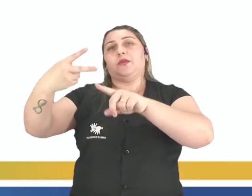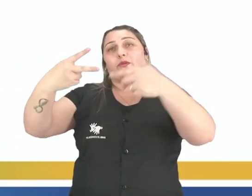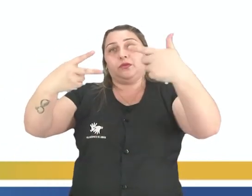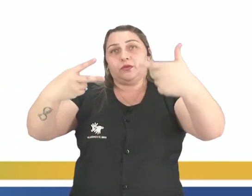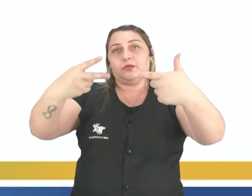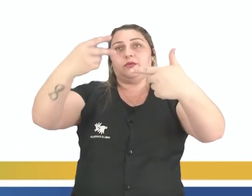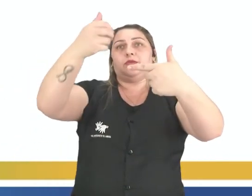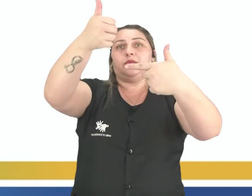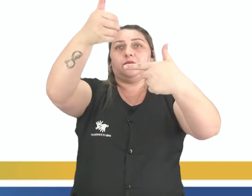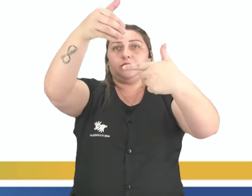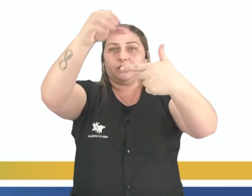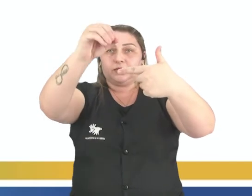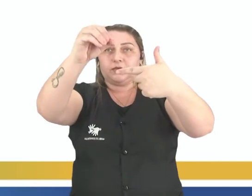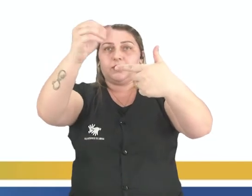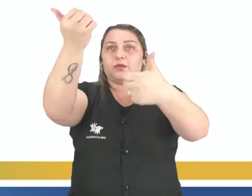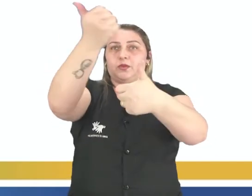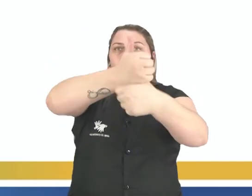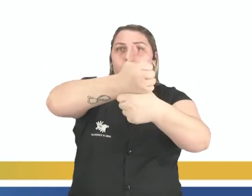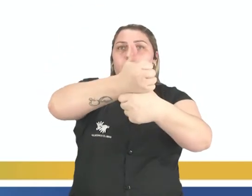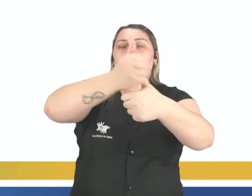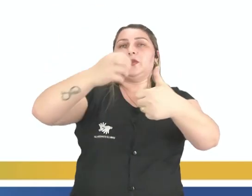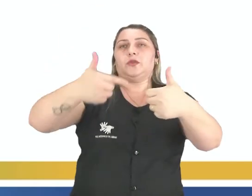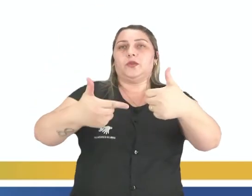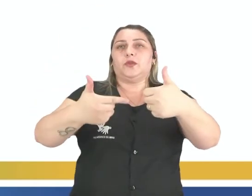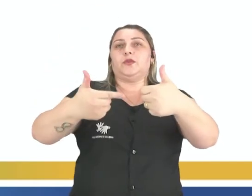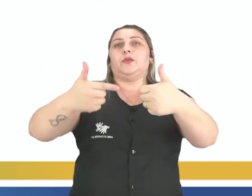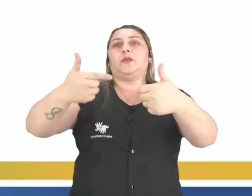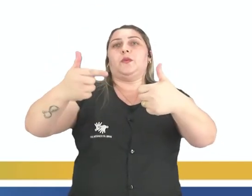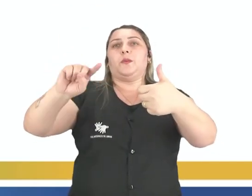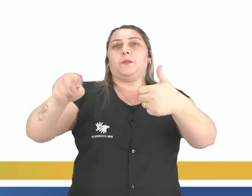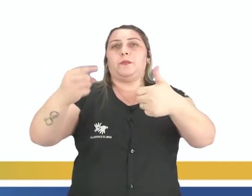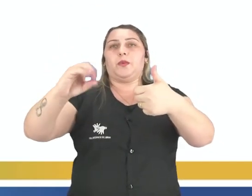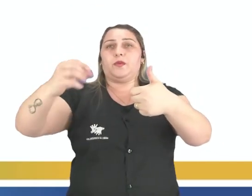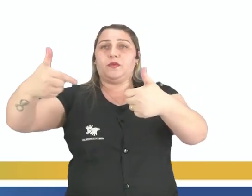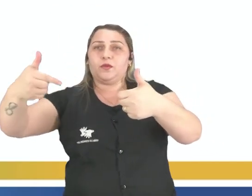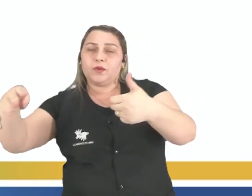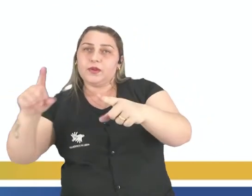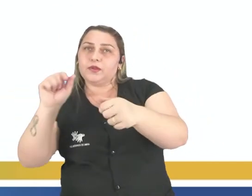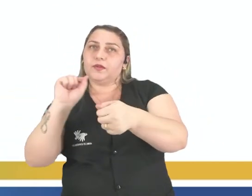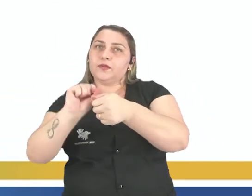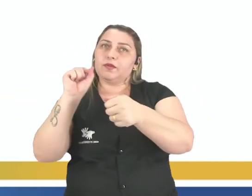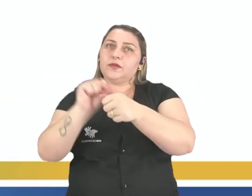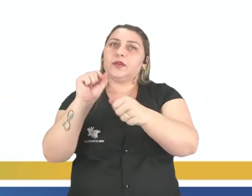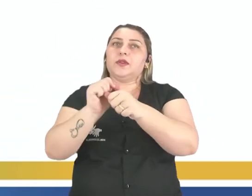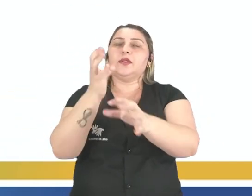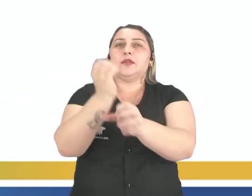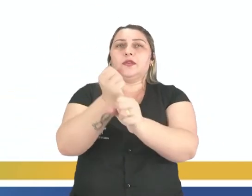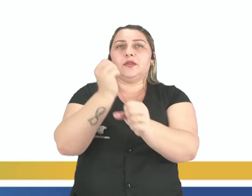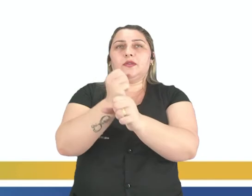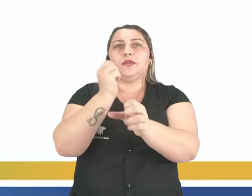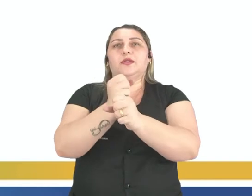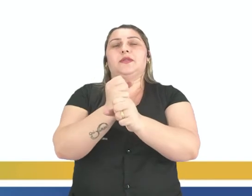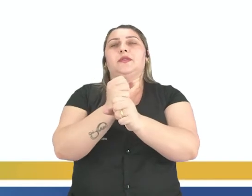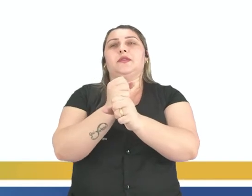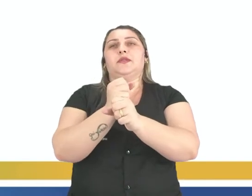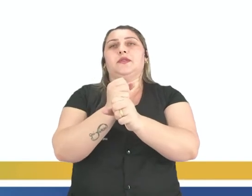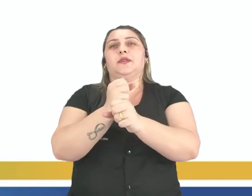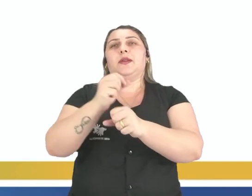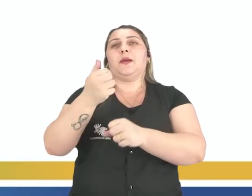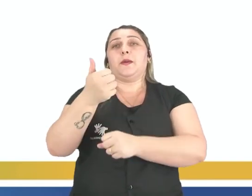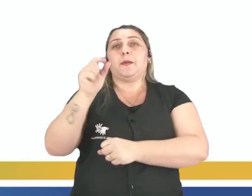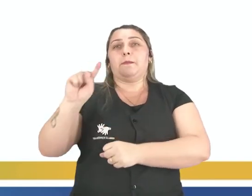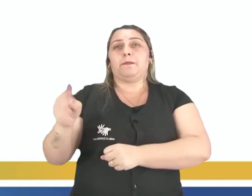10 megabytes, substituindo 2 elevado a 10 por 1024 e fazendo aí o produto, 1,3 por 1024, dá